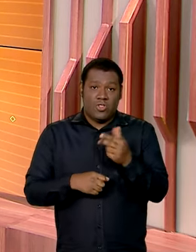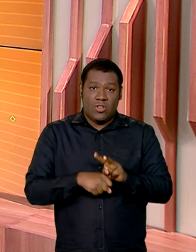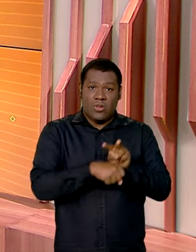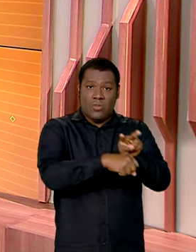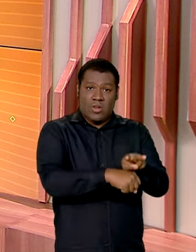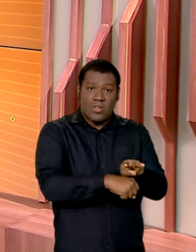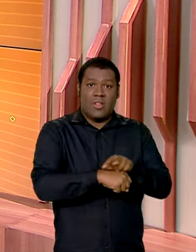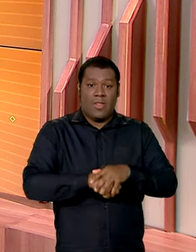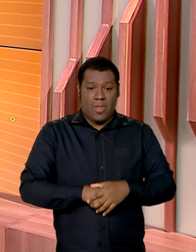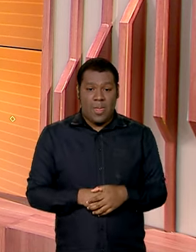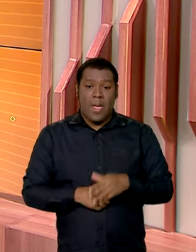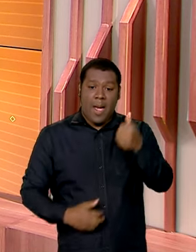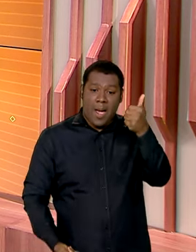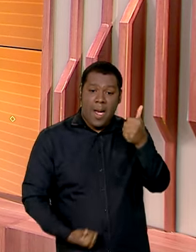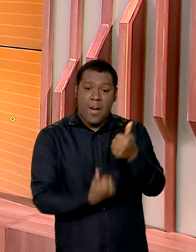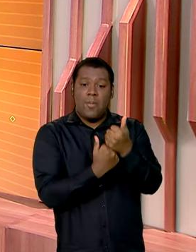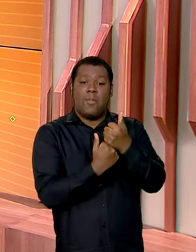com